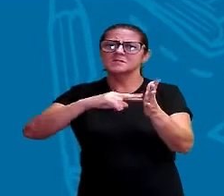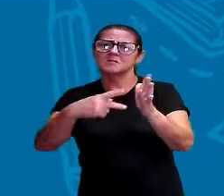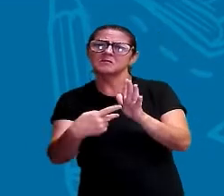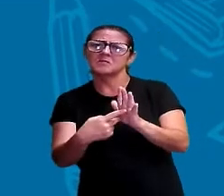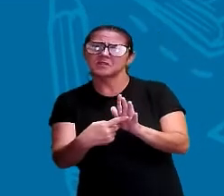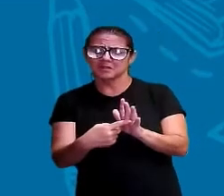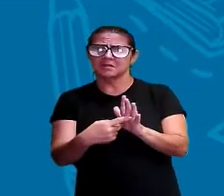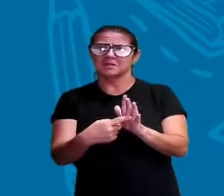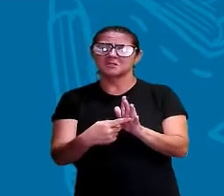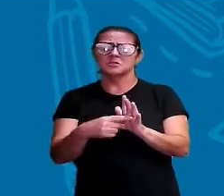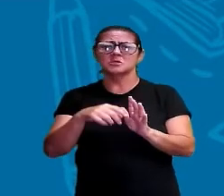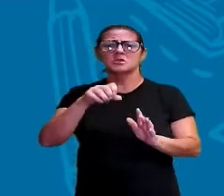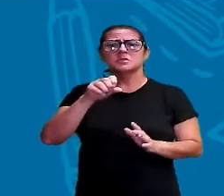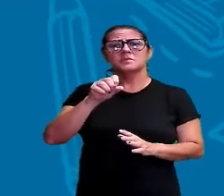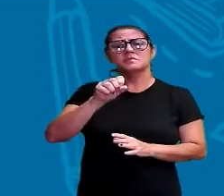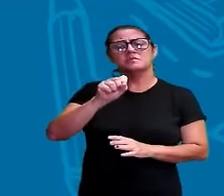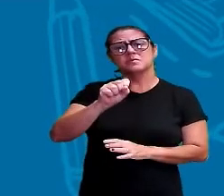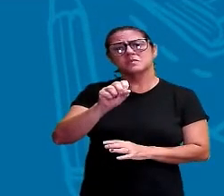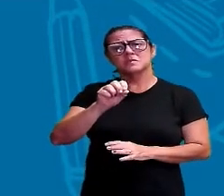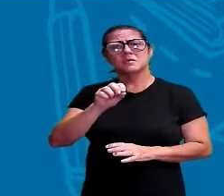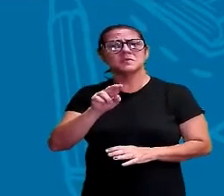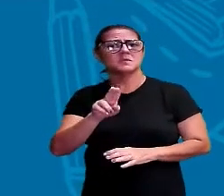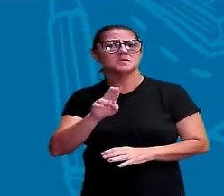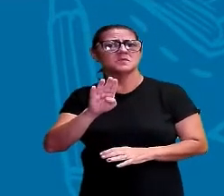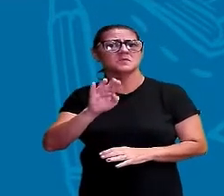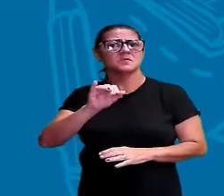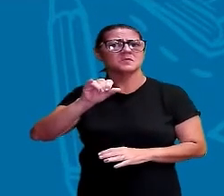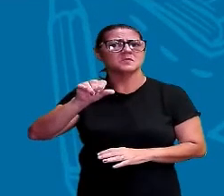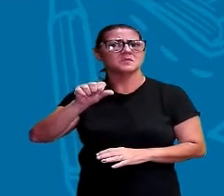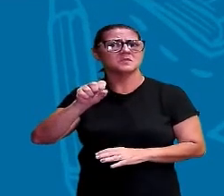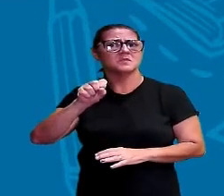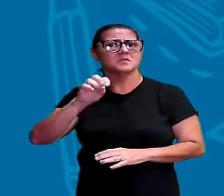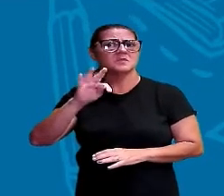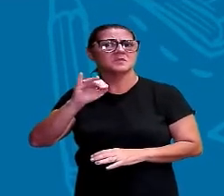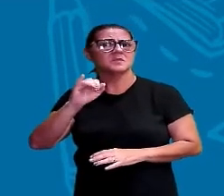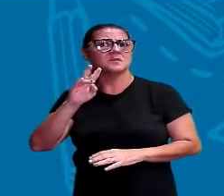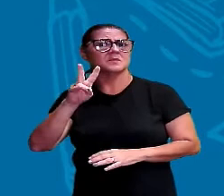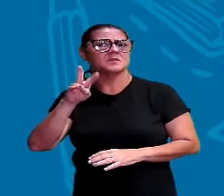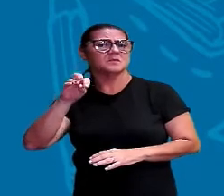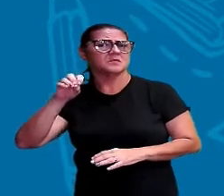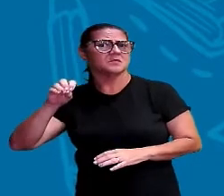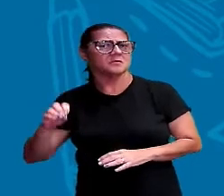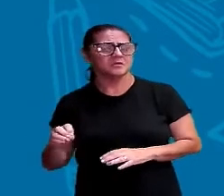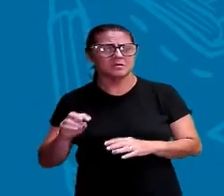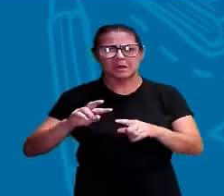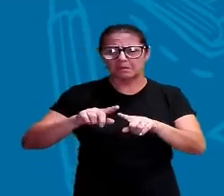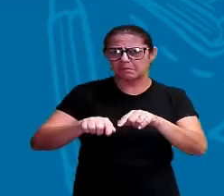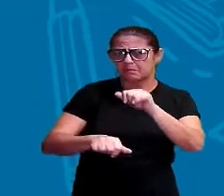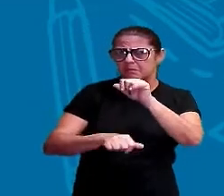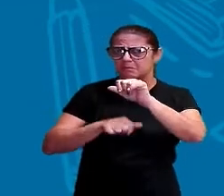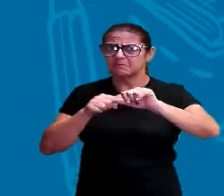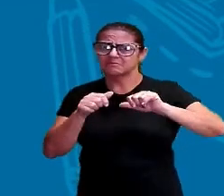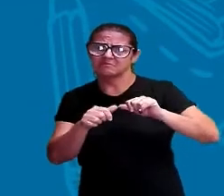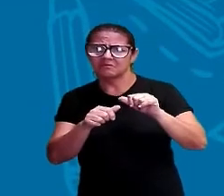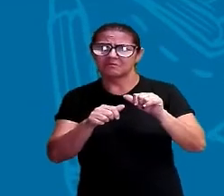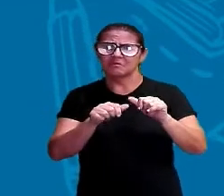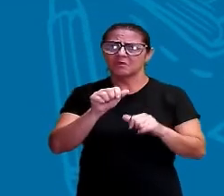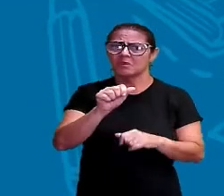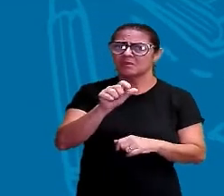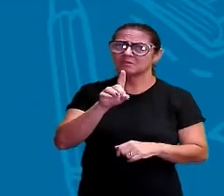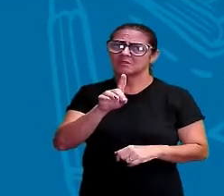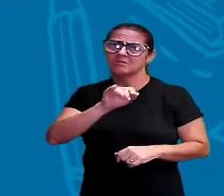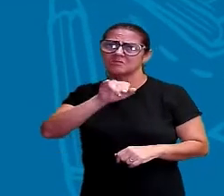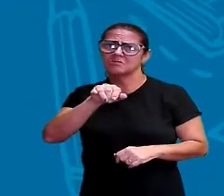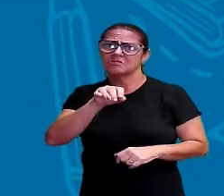de um substantivo, ou talvez, se houver um acréscimo, ela pode se transformar num adjetivo. Então,